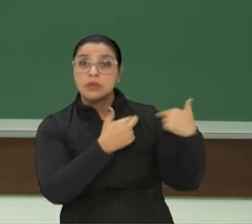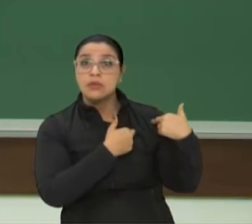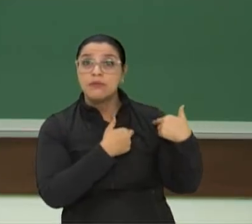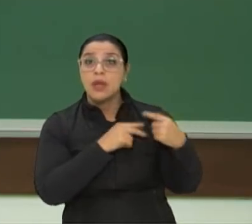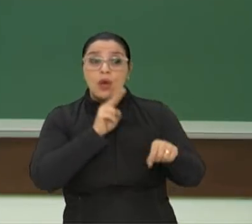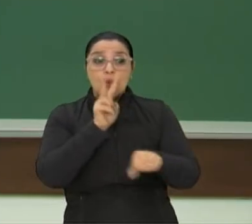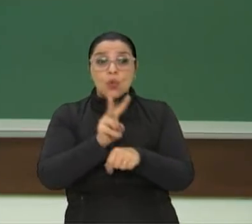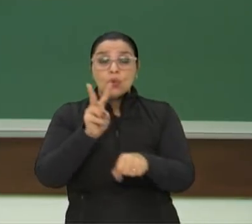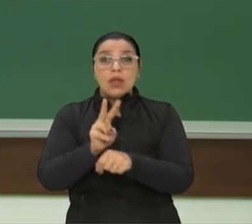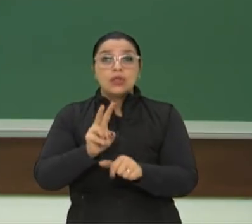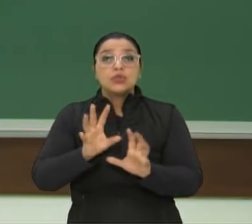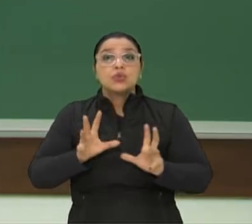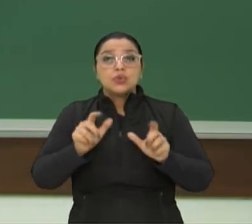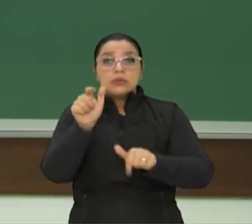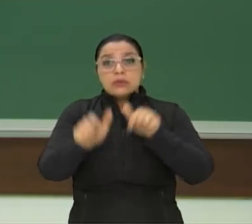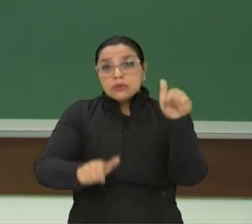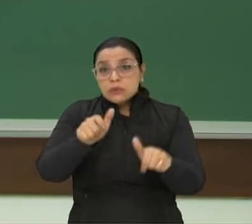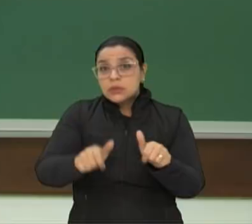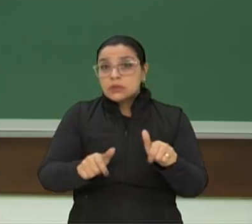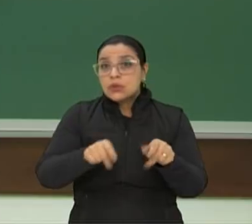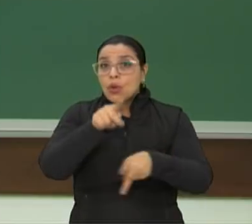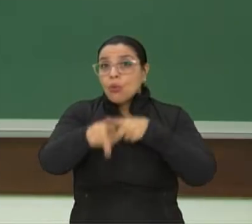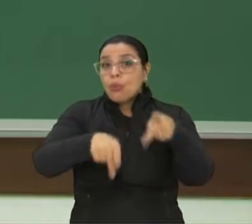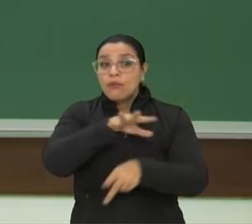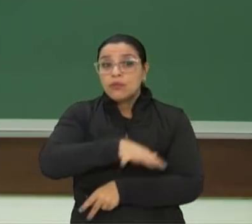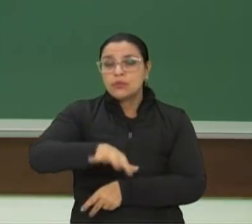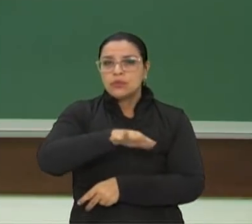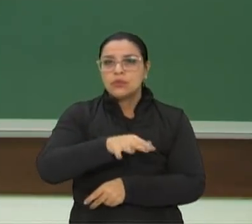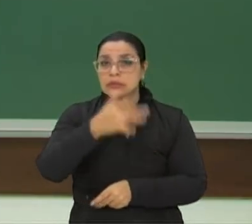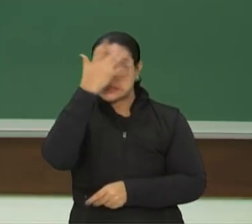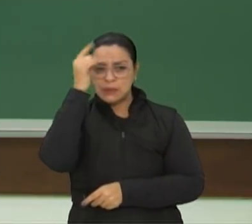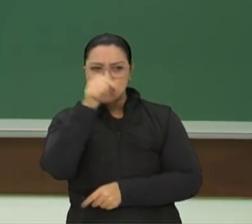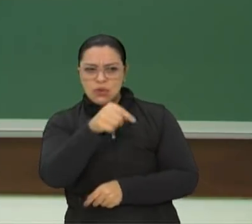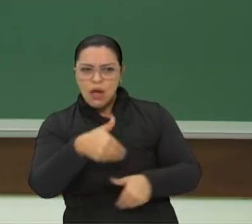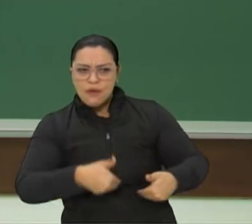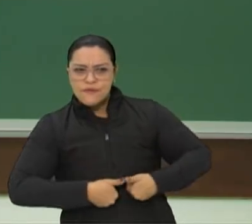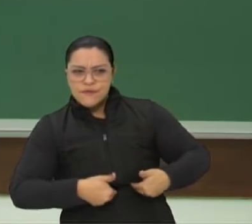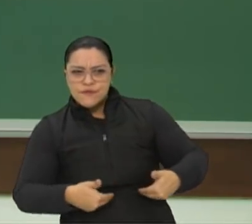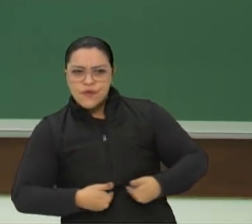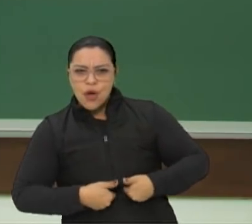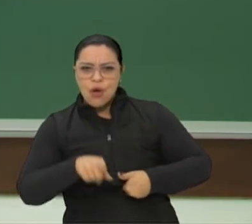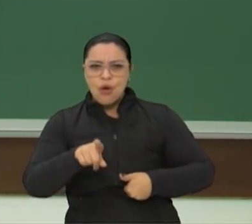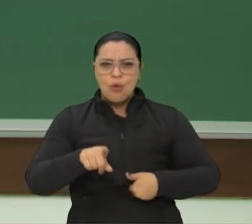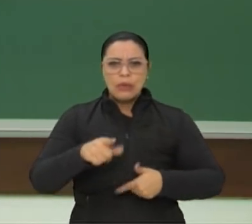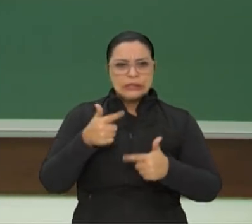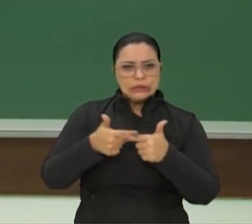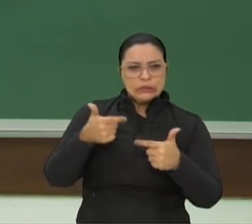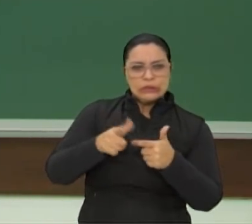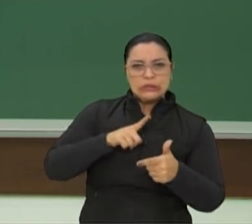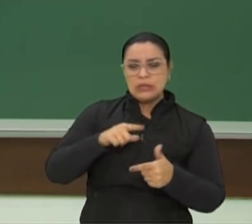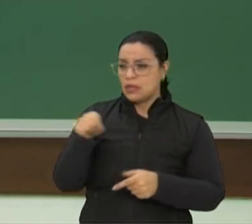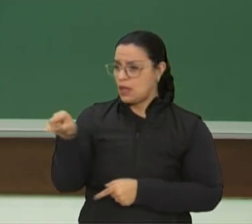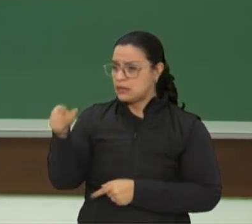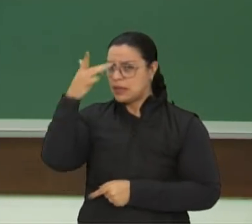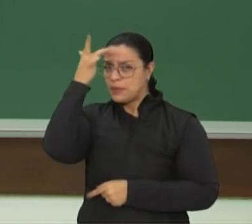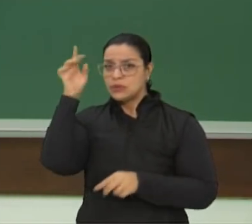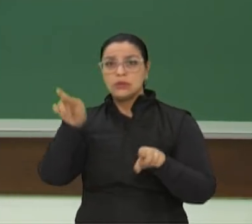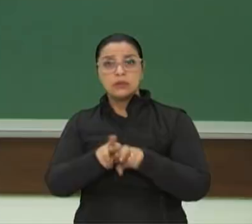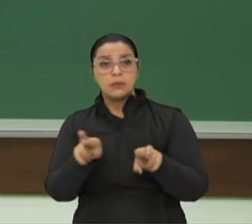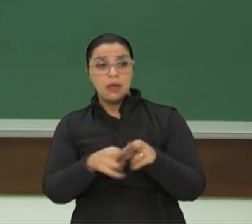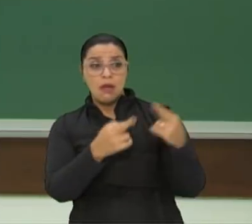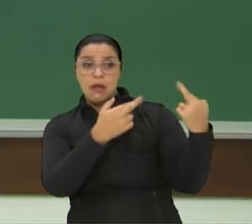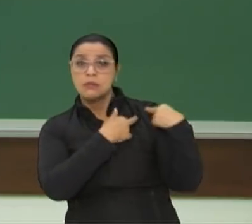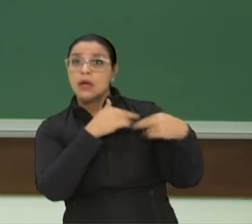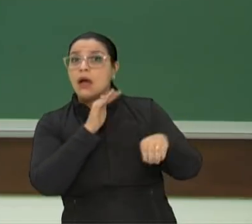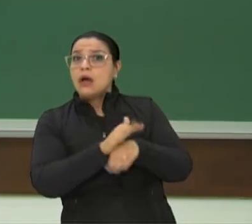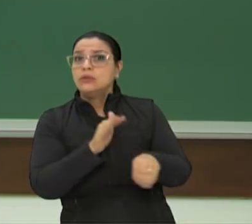todas as pessoas, né, por toda a sua população. Se uma pessoa então passa fome, passa necessidades, esse governante seria responsável